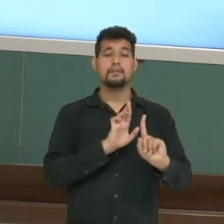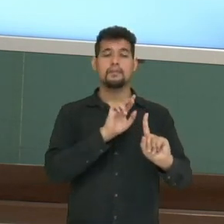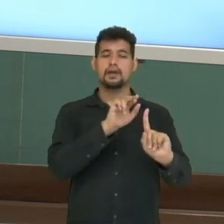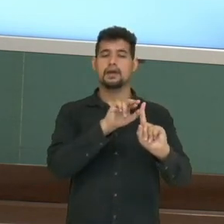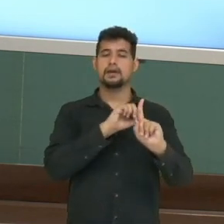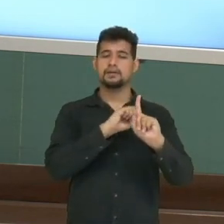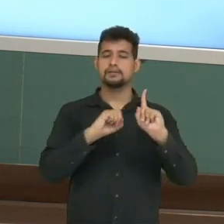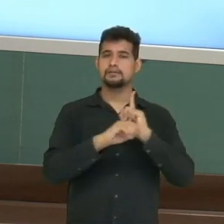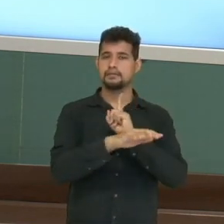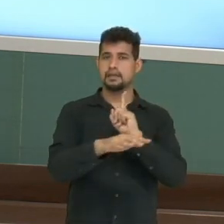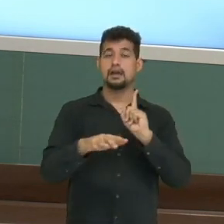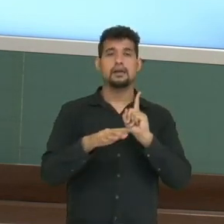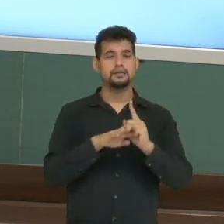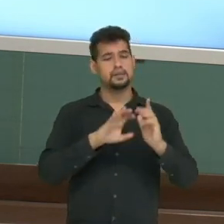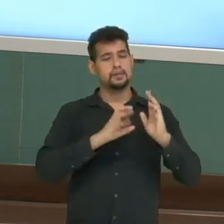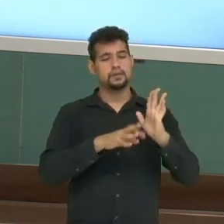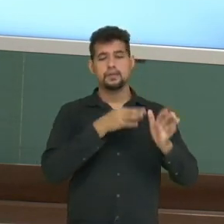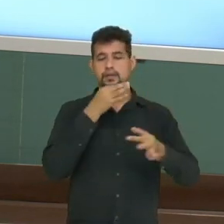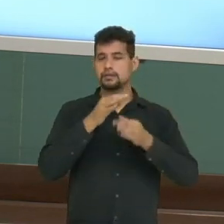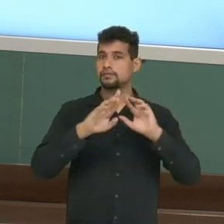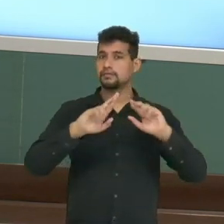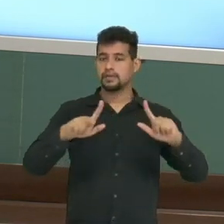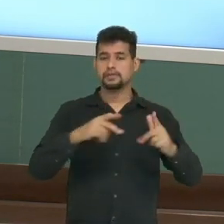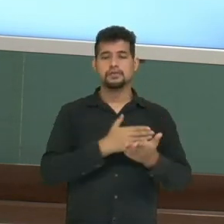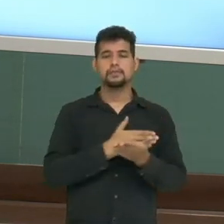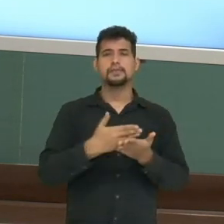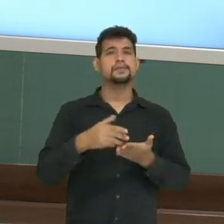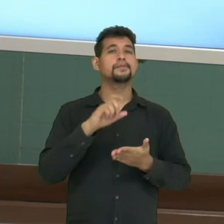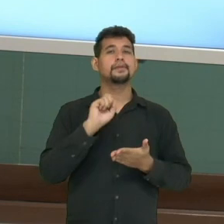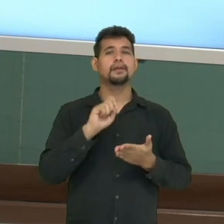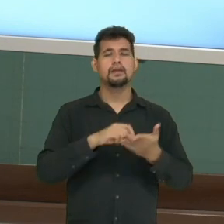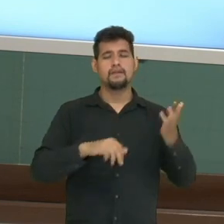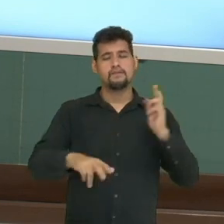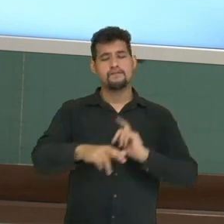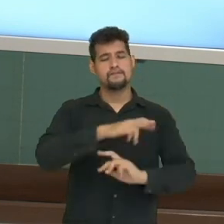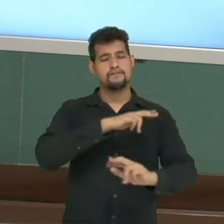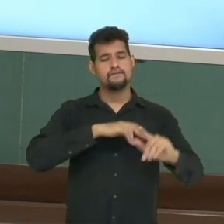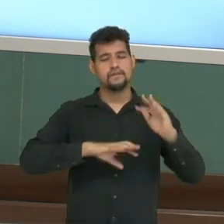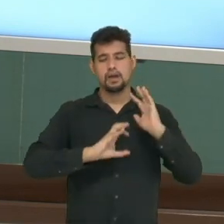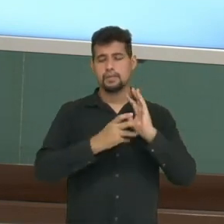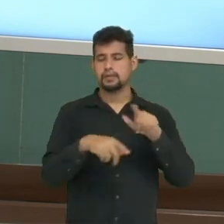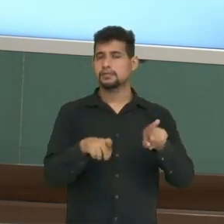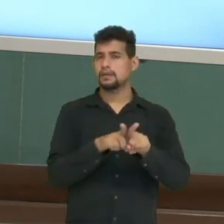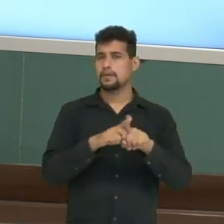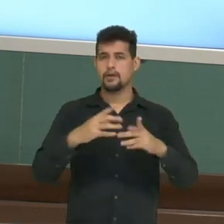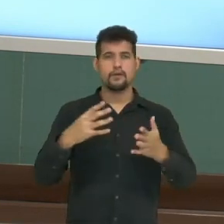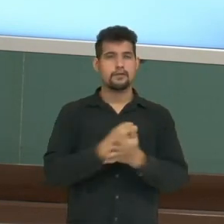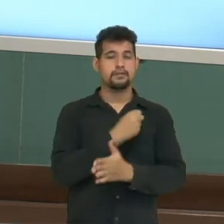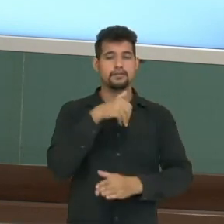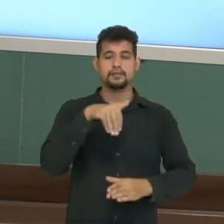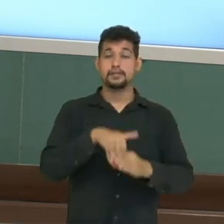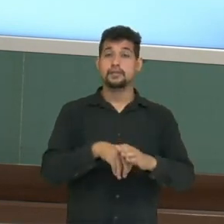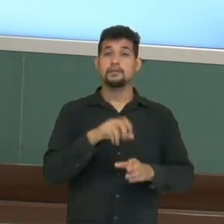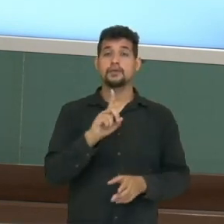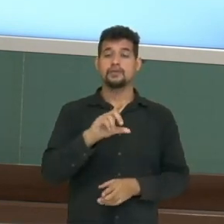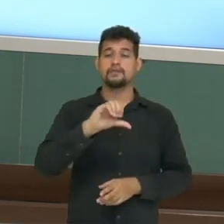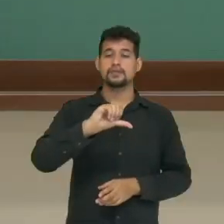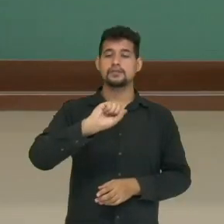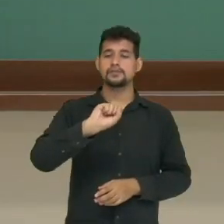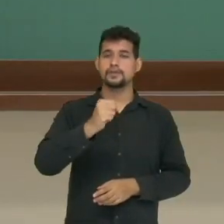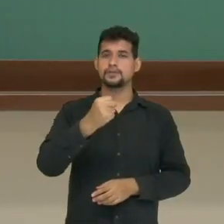sociedade. Os partidos de oposição, surgidos a partir do pluripartidarismo, venceram as eleições de